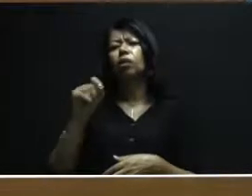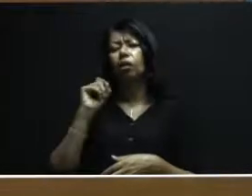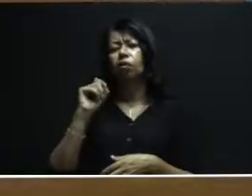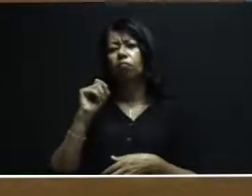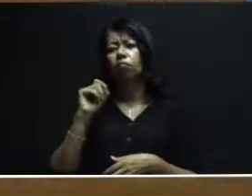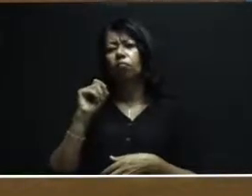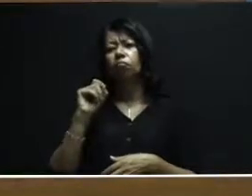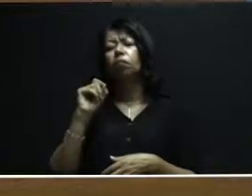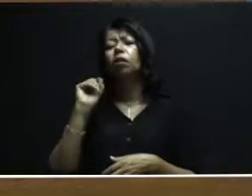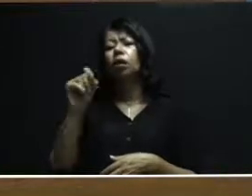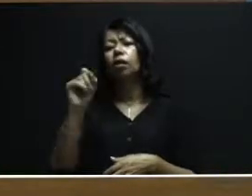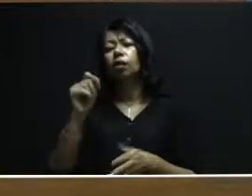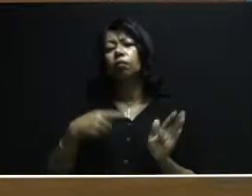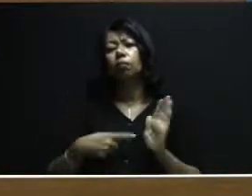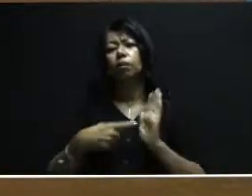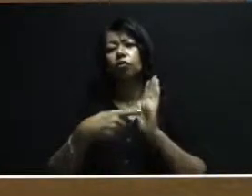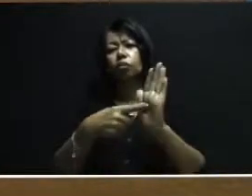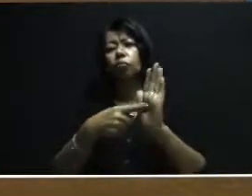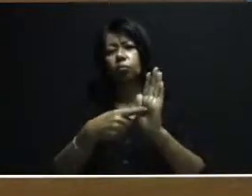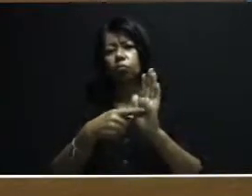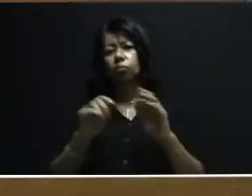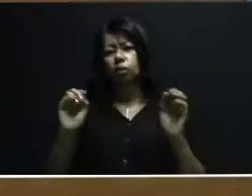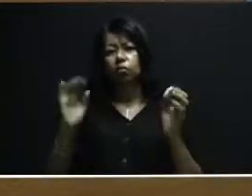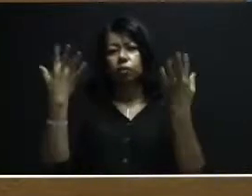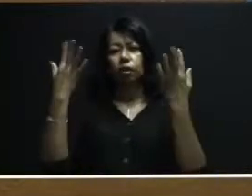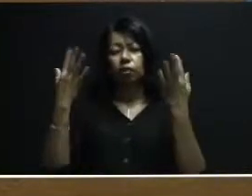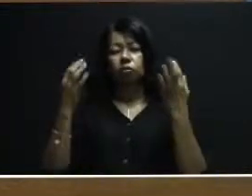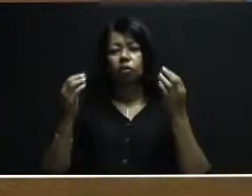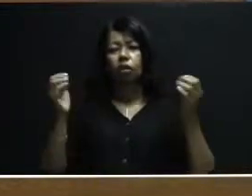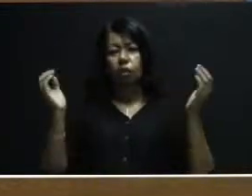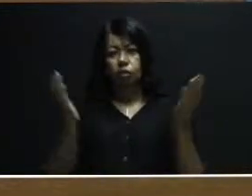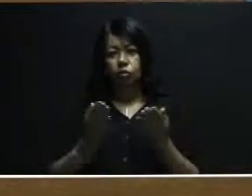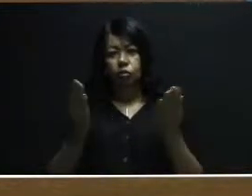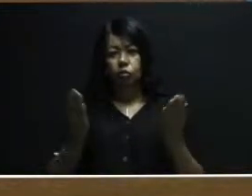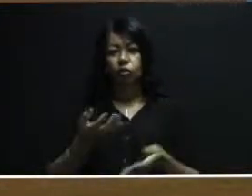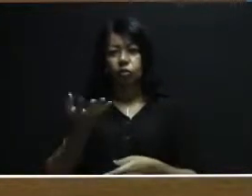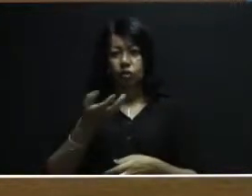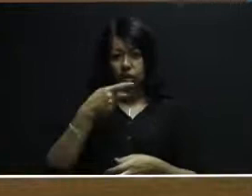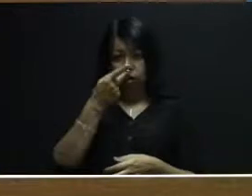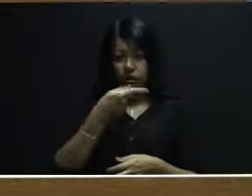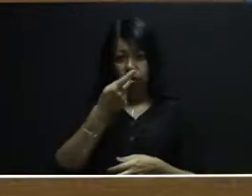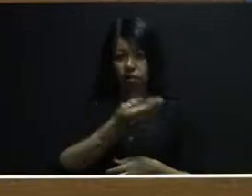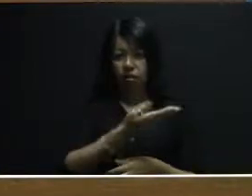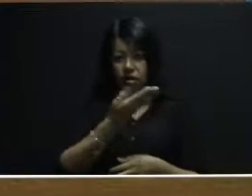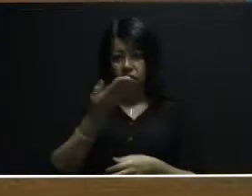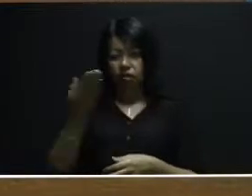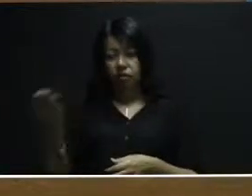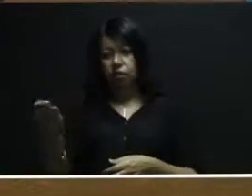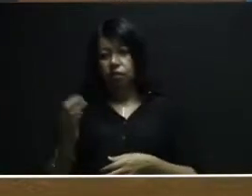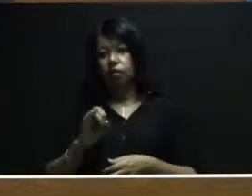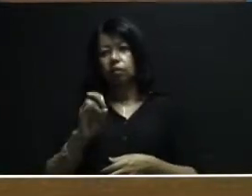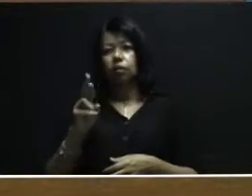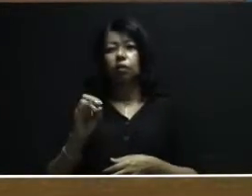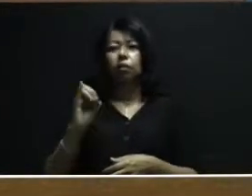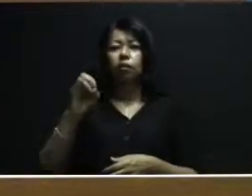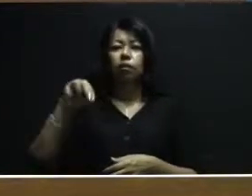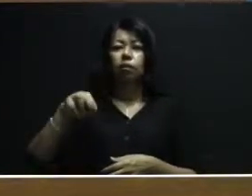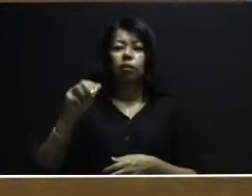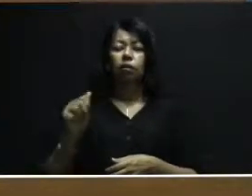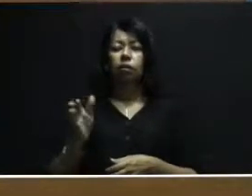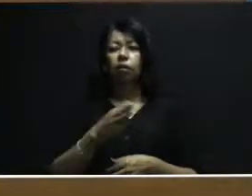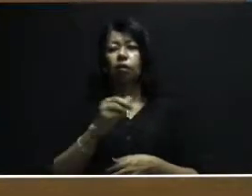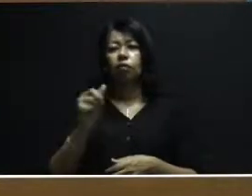Ou quem me indicou para essa homenagem? E hoje eu queria dizer a todos vocês, Elina,